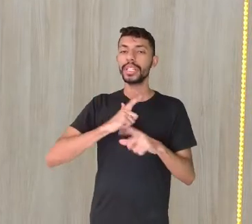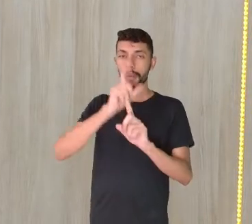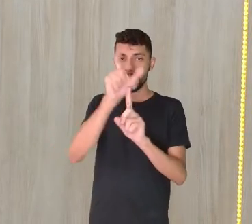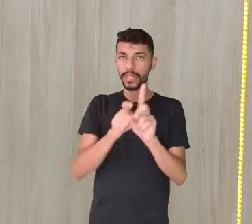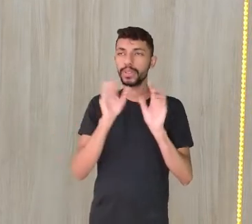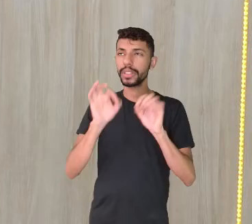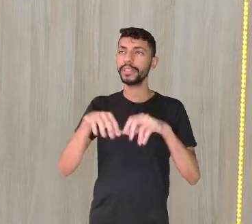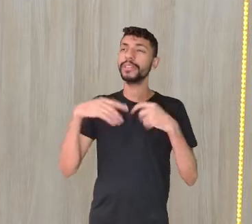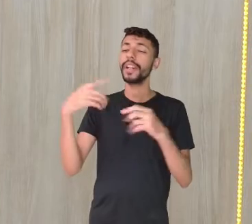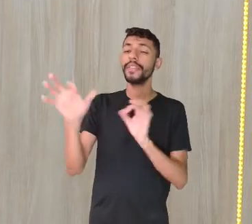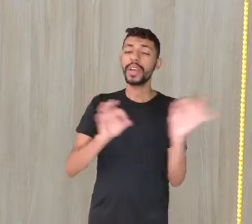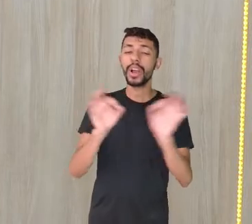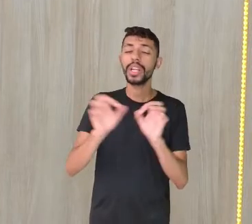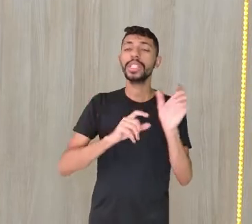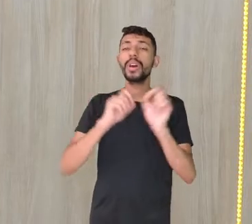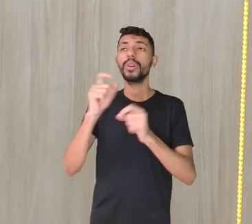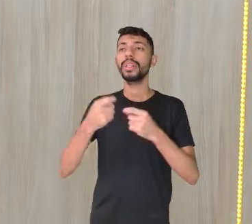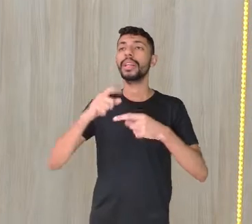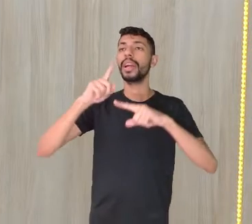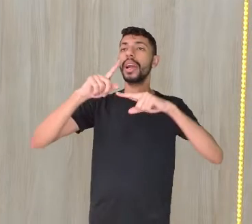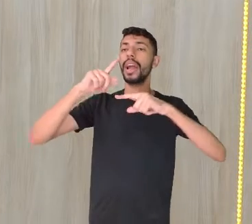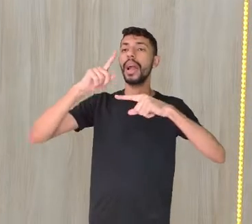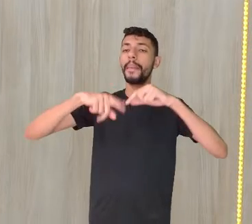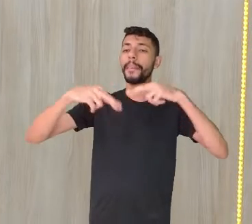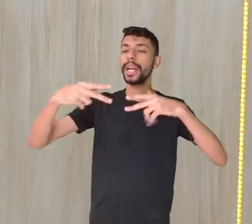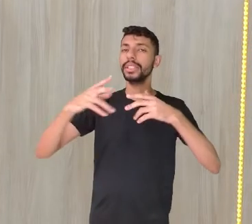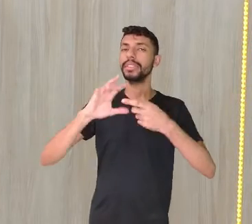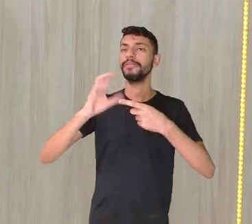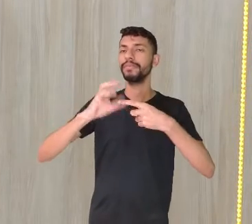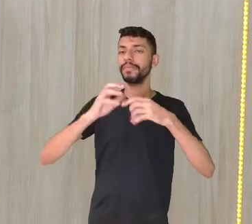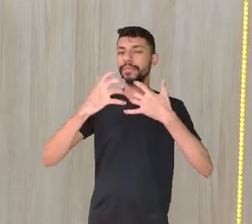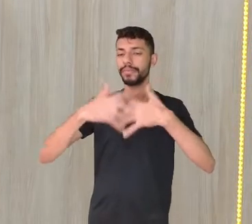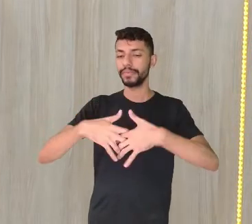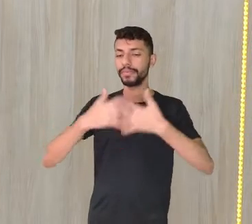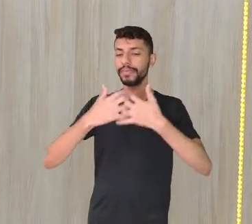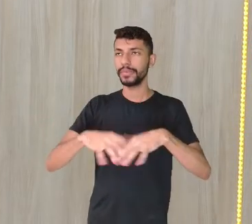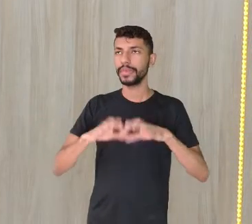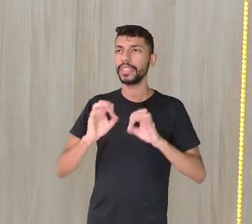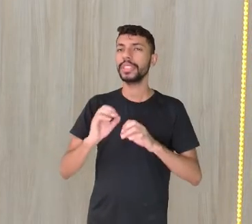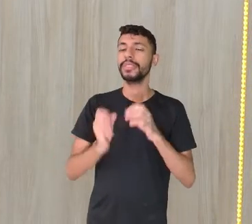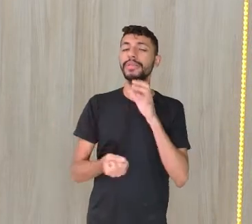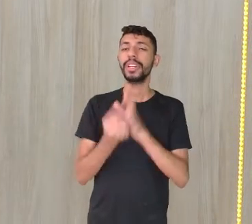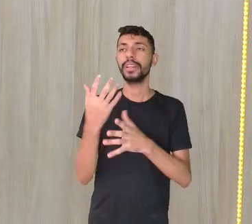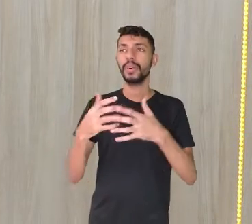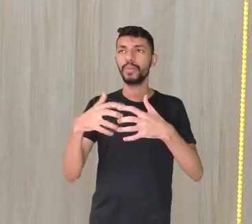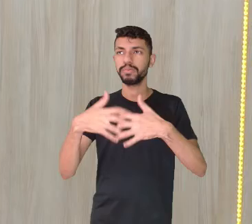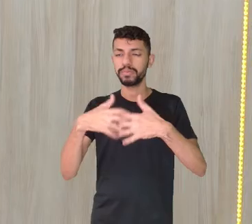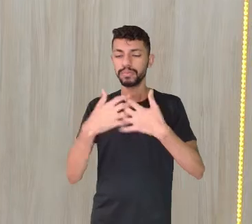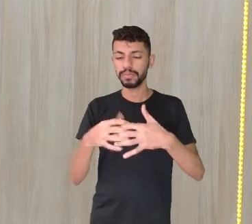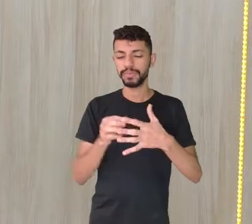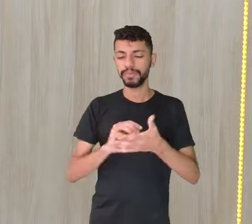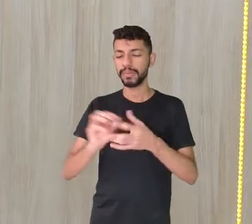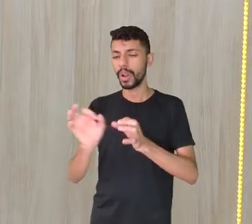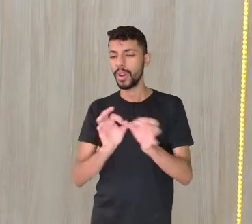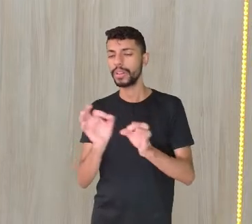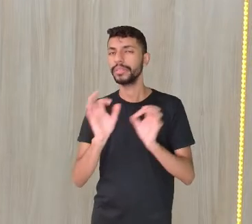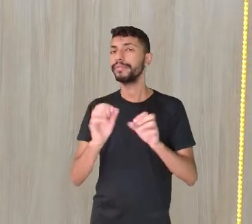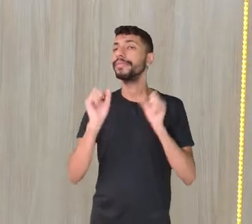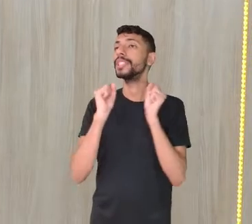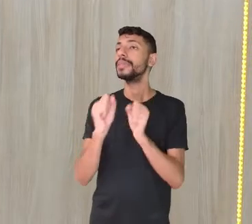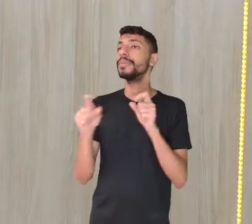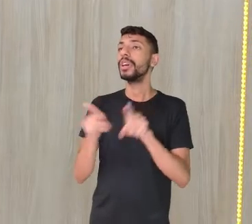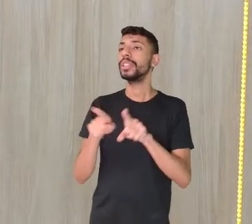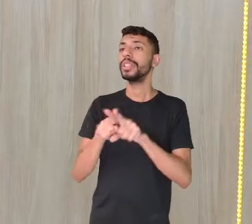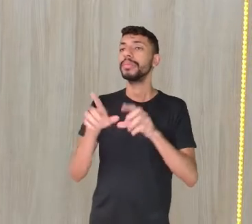ele é quem vai preparar a máquina, ou seja, ele vai preparar as lâminas, vai montar as lâminas e ele pode levar